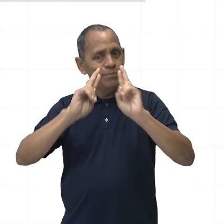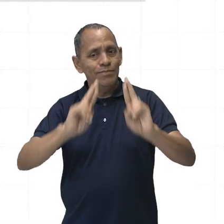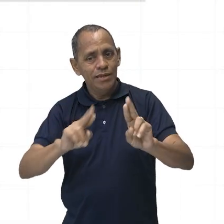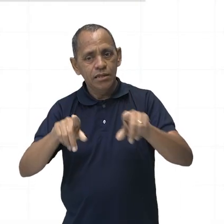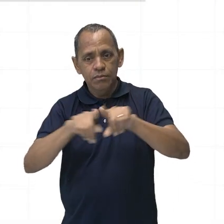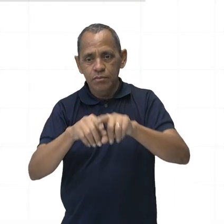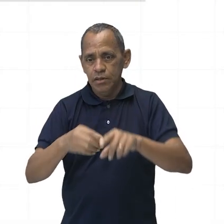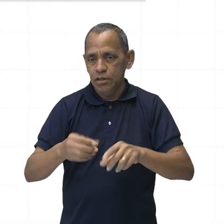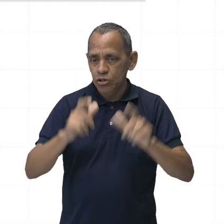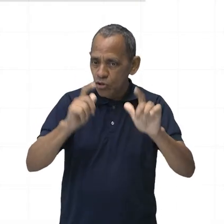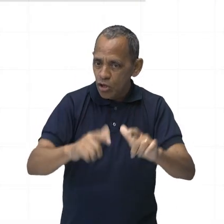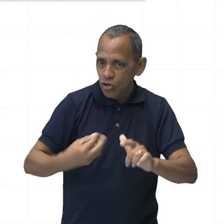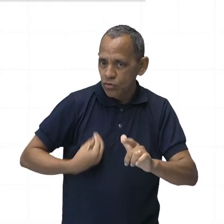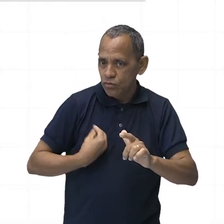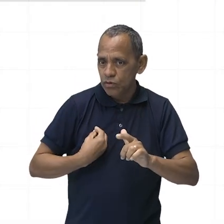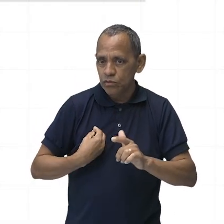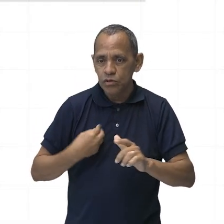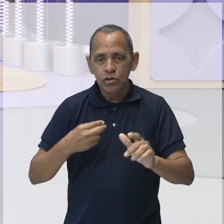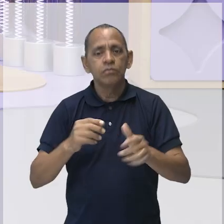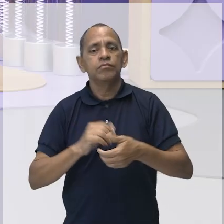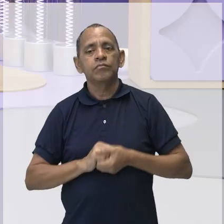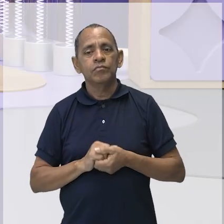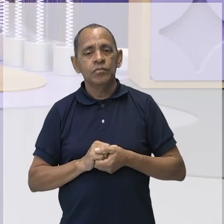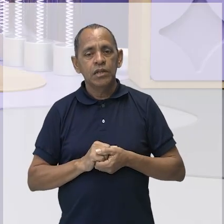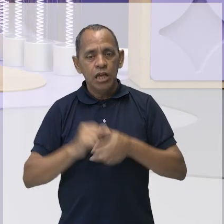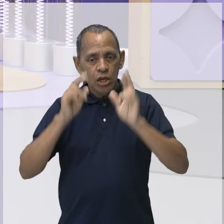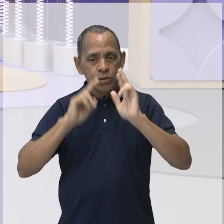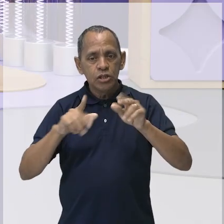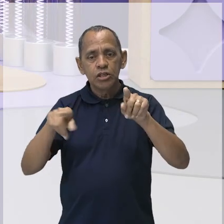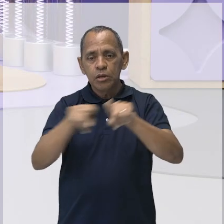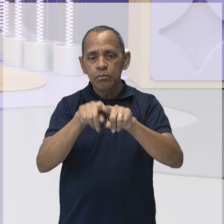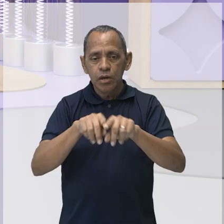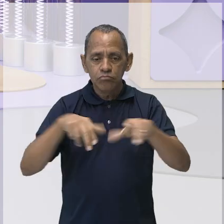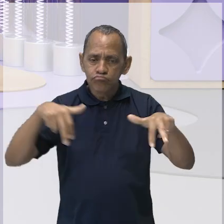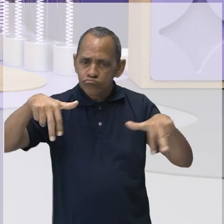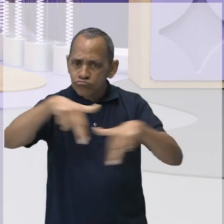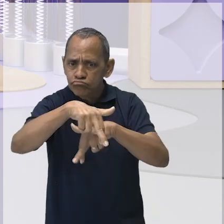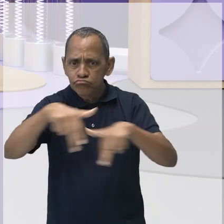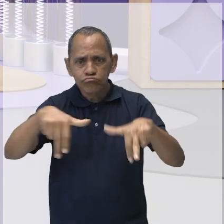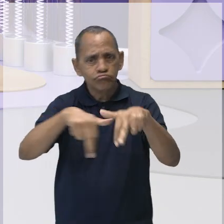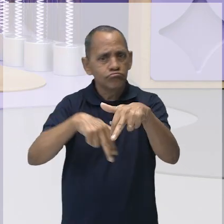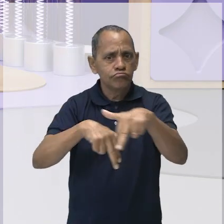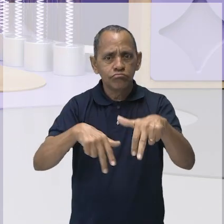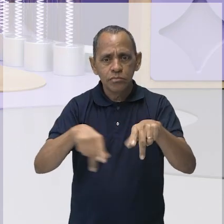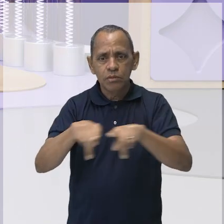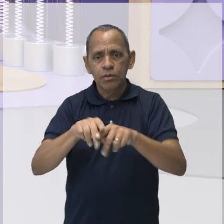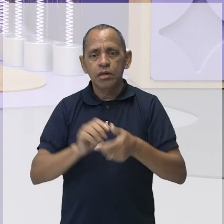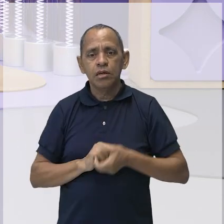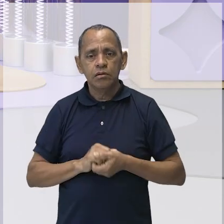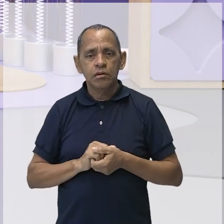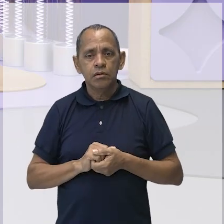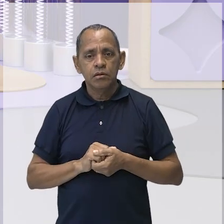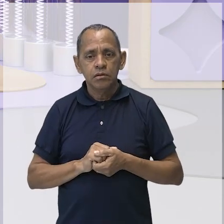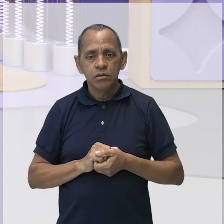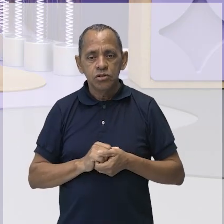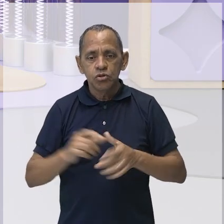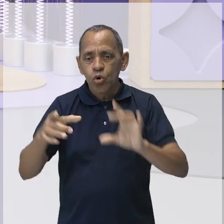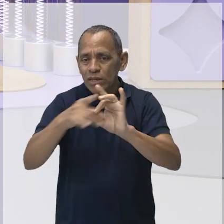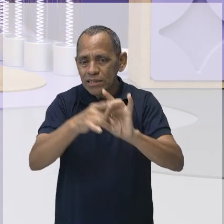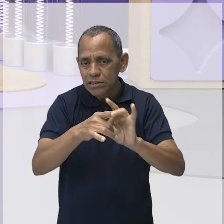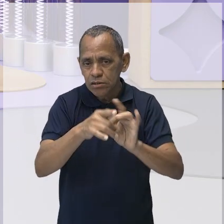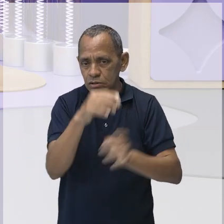também uns aos outros. Sem conexão com a natureza, não há vida para as religiões